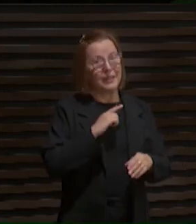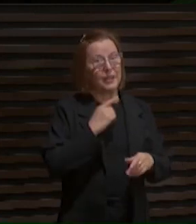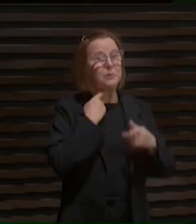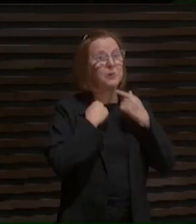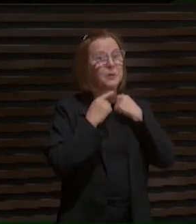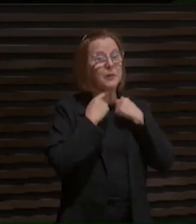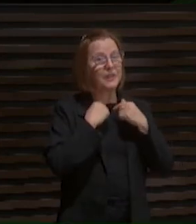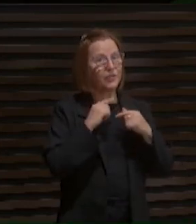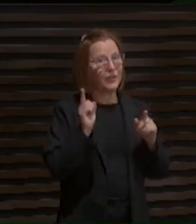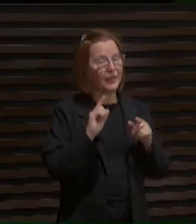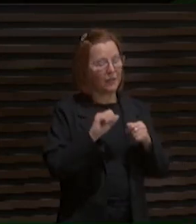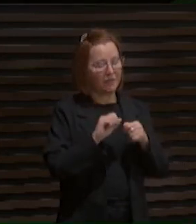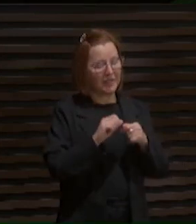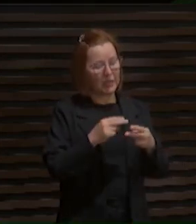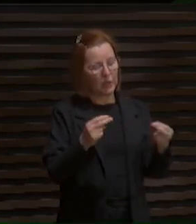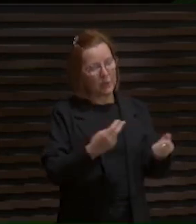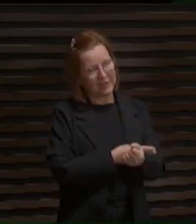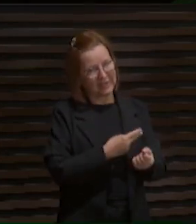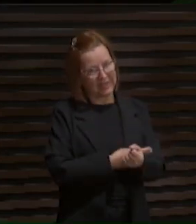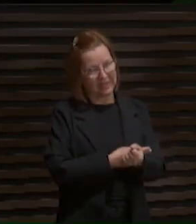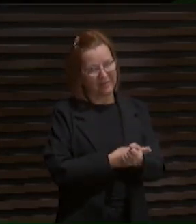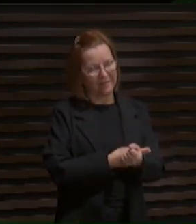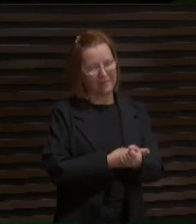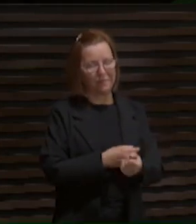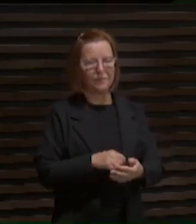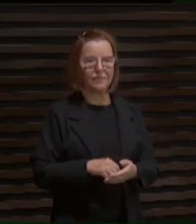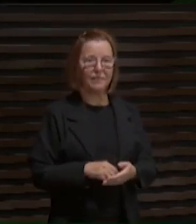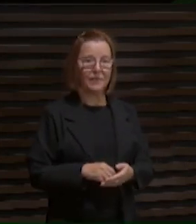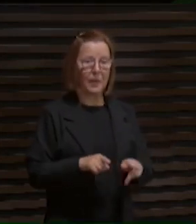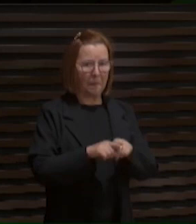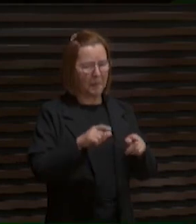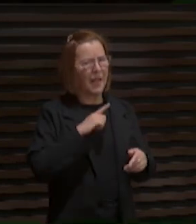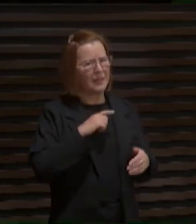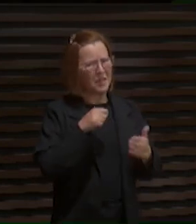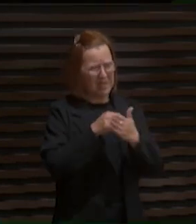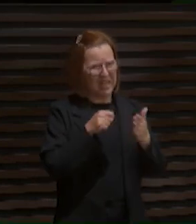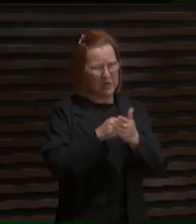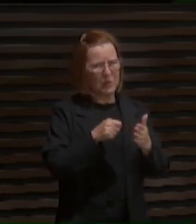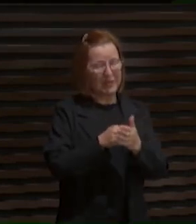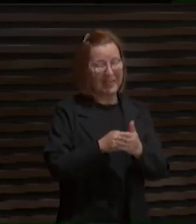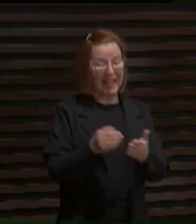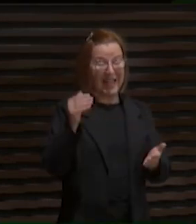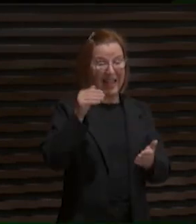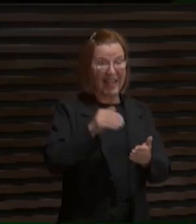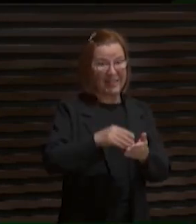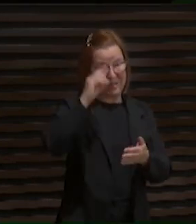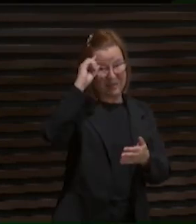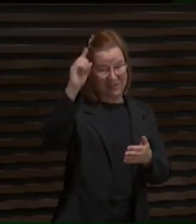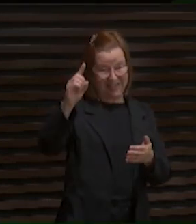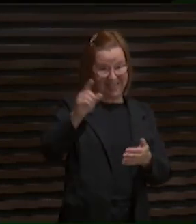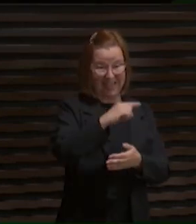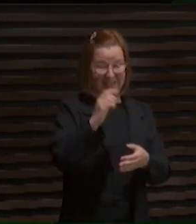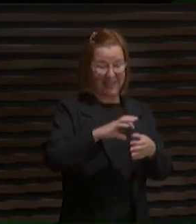fazer. É paradoxal, mas é a luta que teremos até sermos libertos desse corpo corruptível que